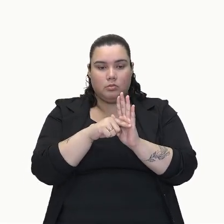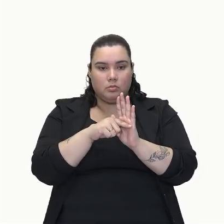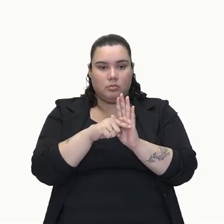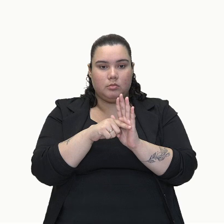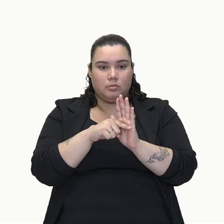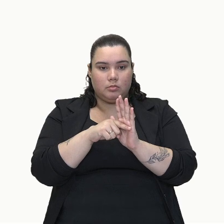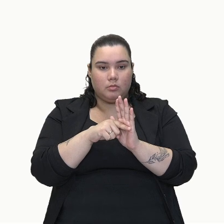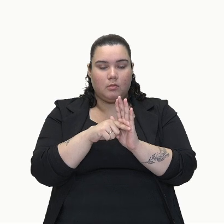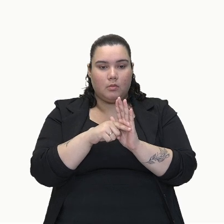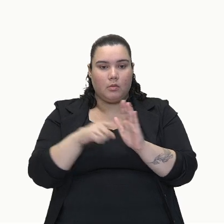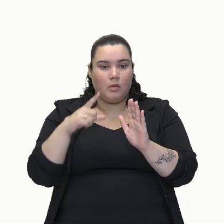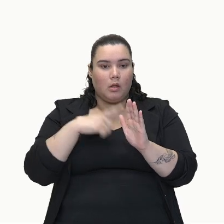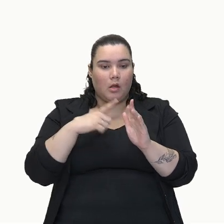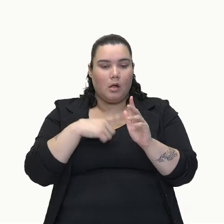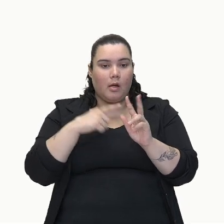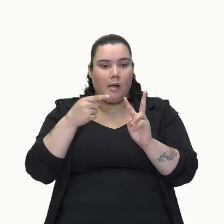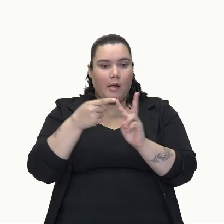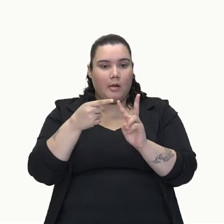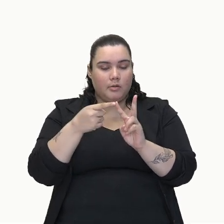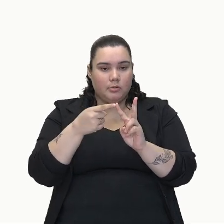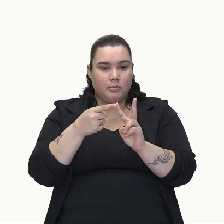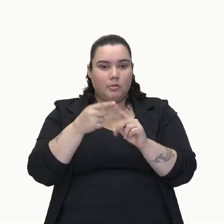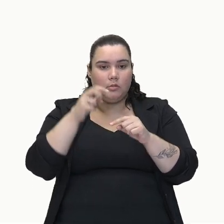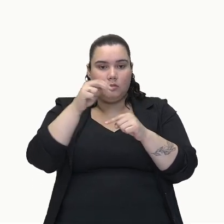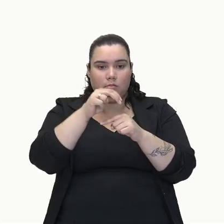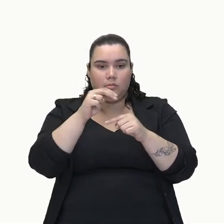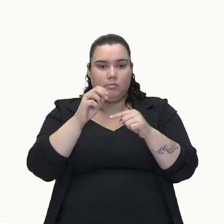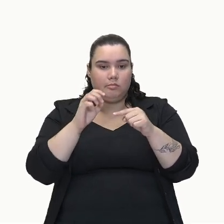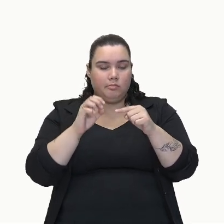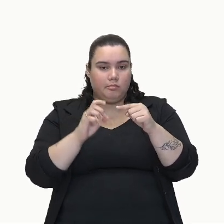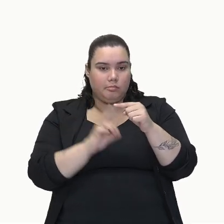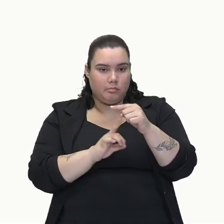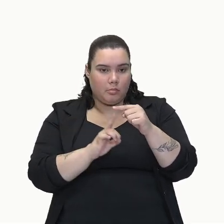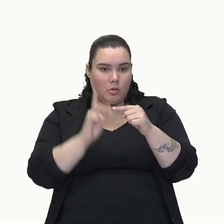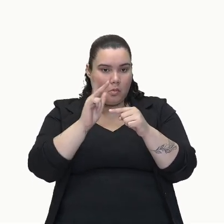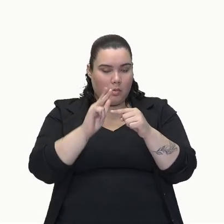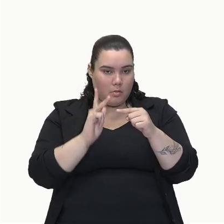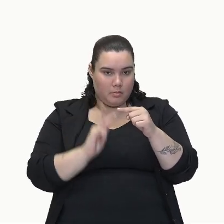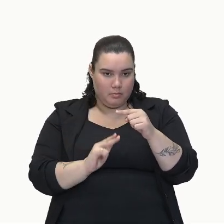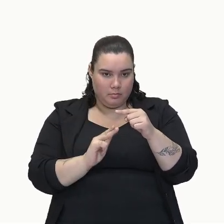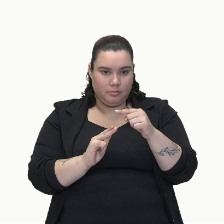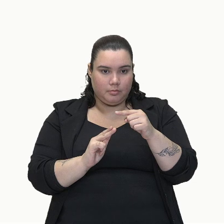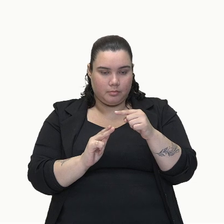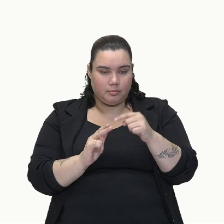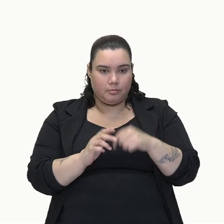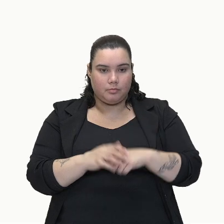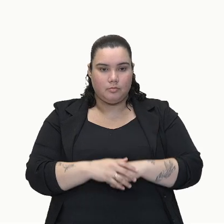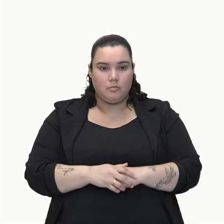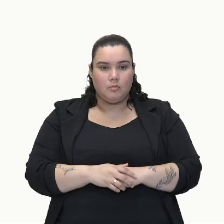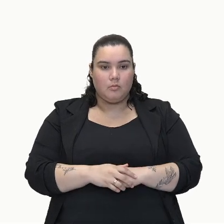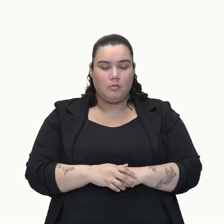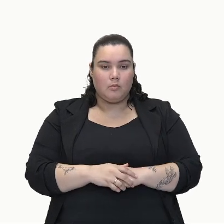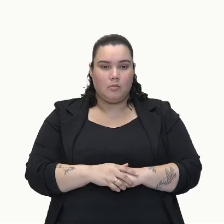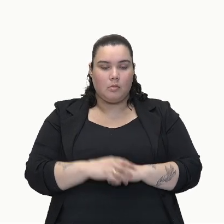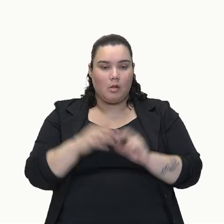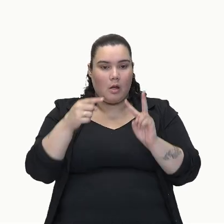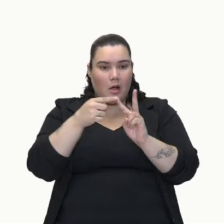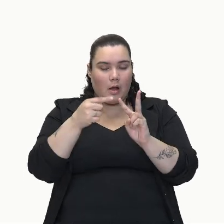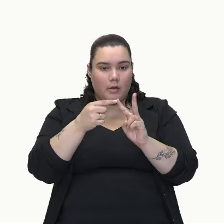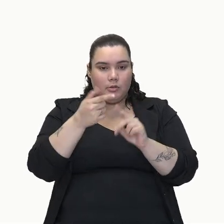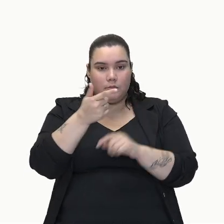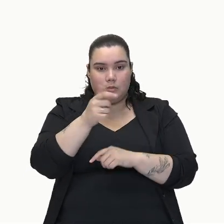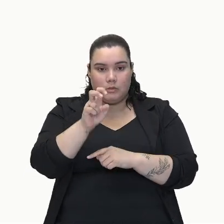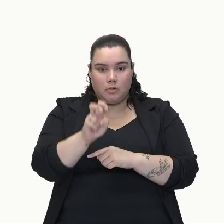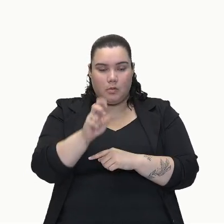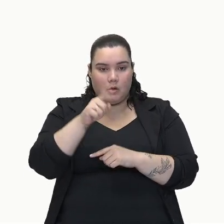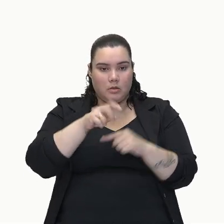raiz de uma fração vai ser a raiz quadrada tanto do numerador quanto do denominador. A raiz de 25